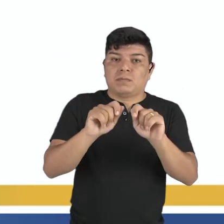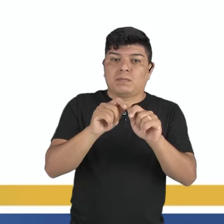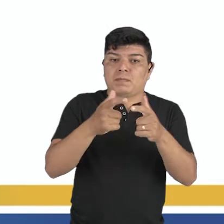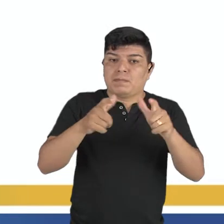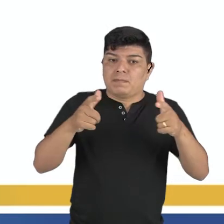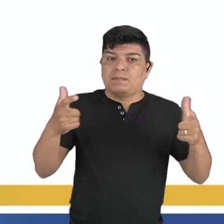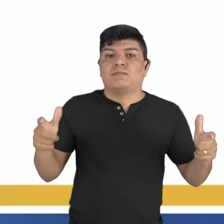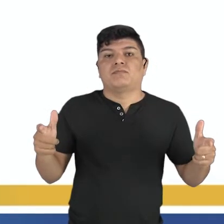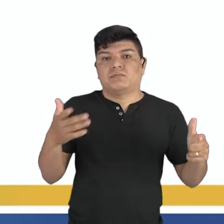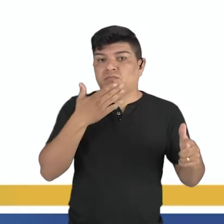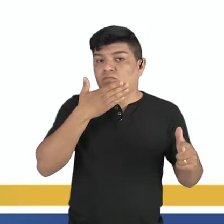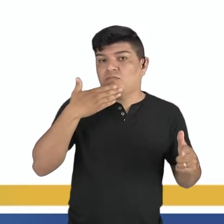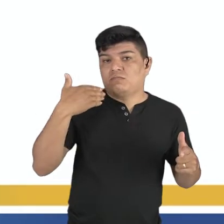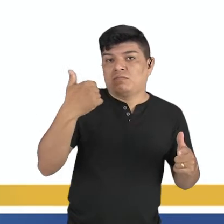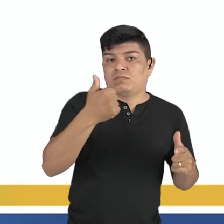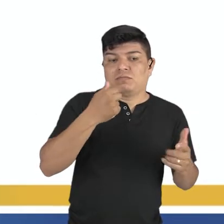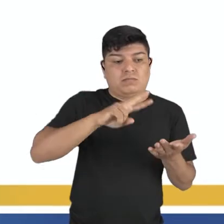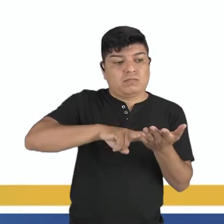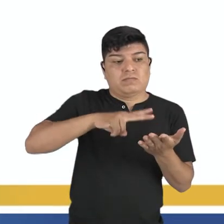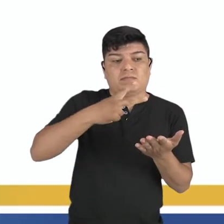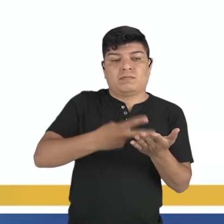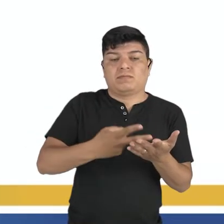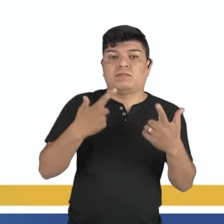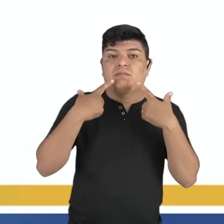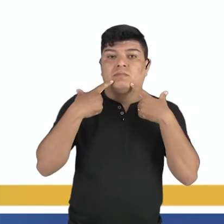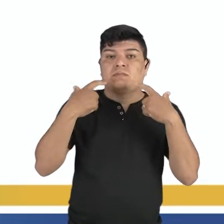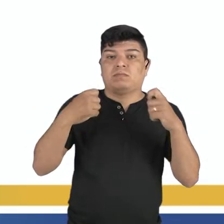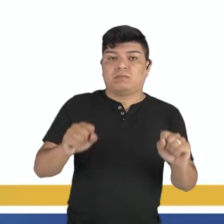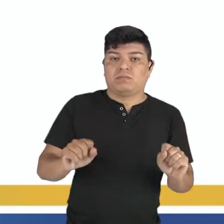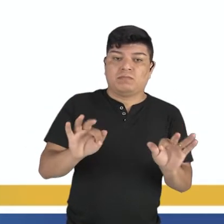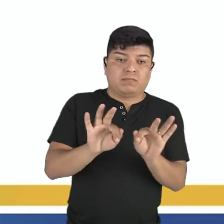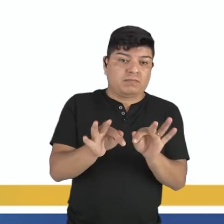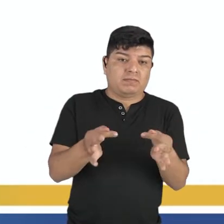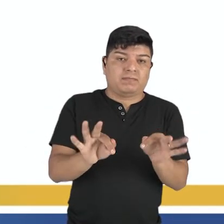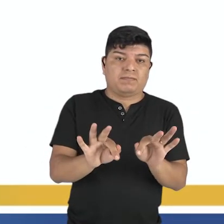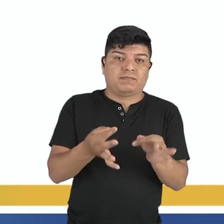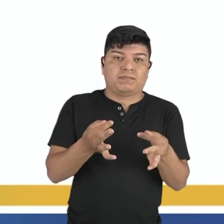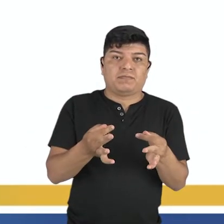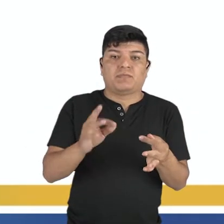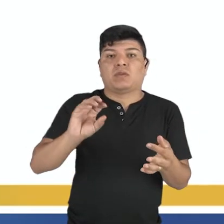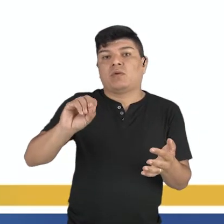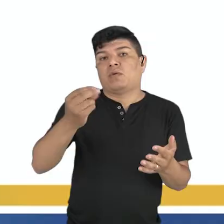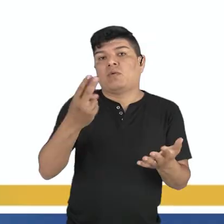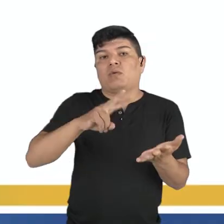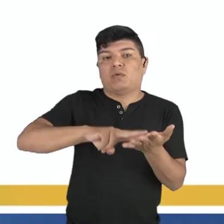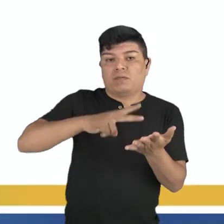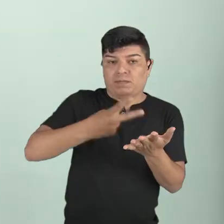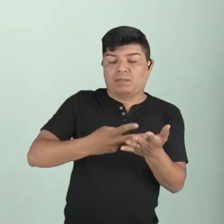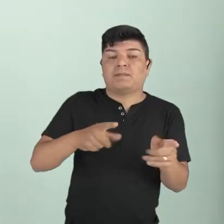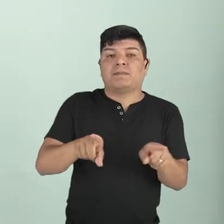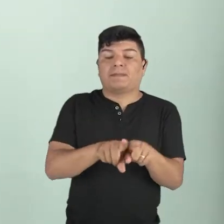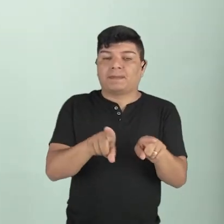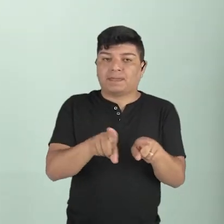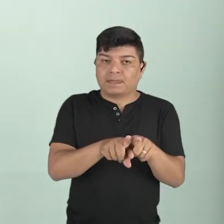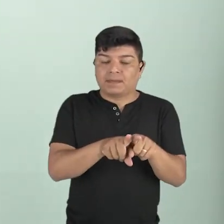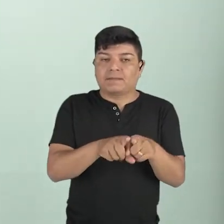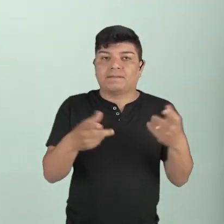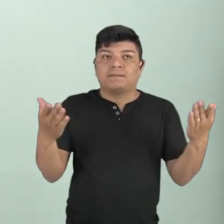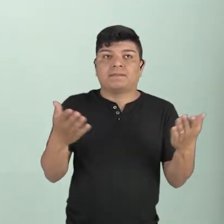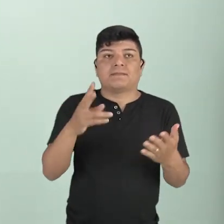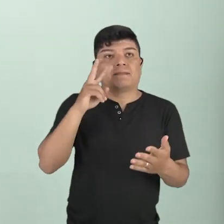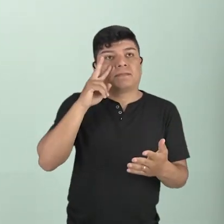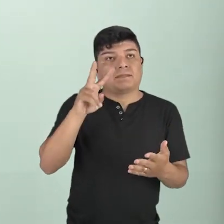reduzir a passagem, traduzi-la em uma linguagem mais simples ou interpretá-la. Beleza? Agora nós vamos